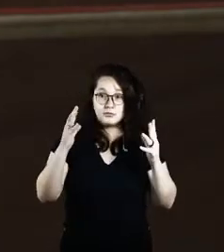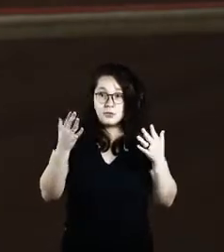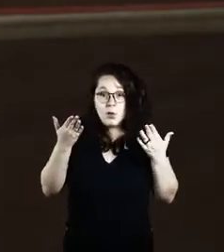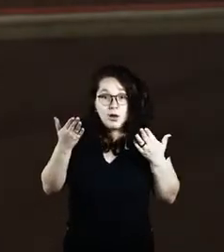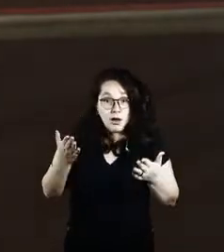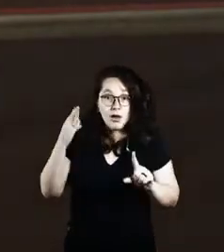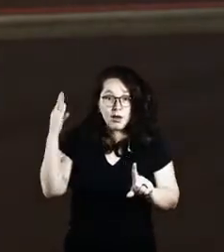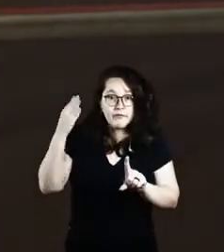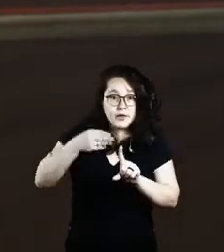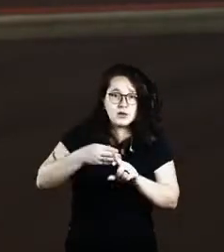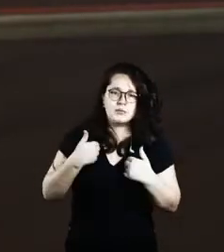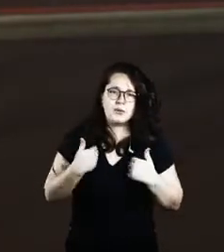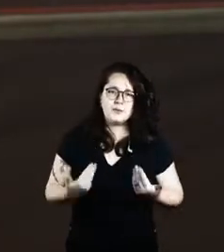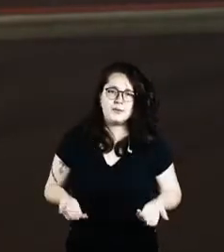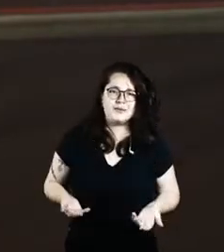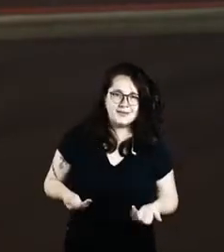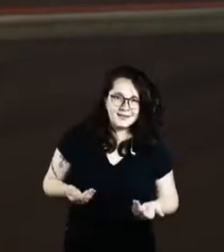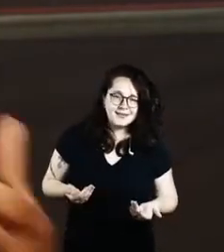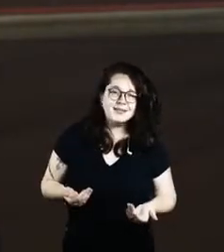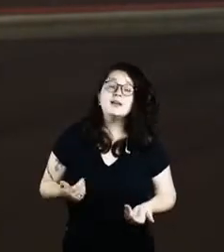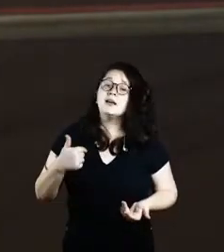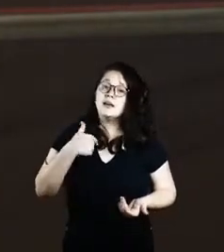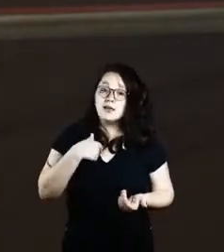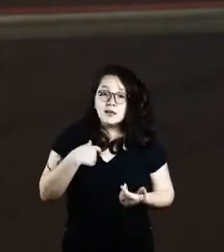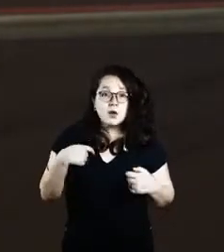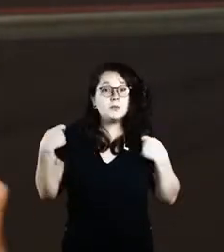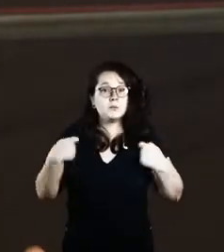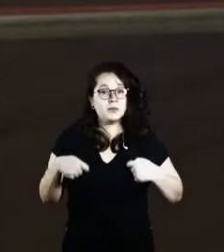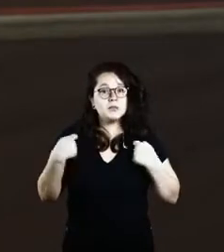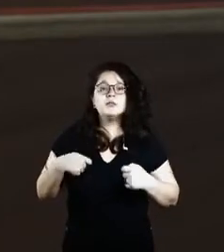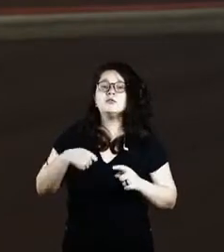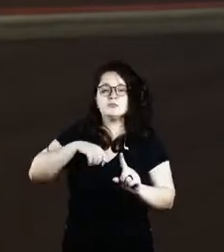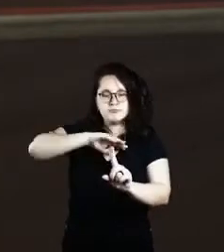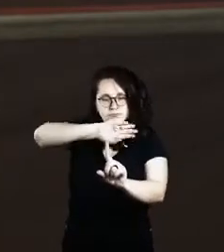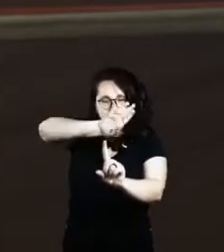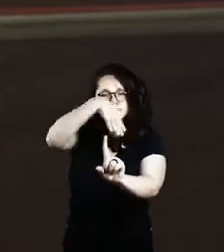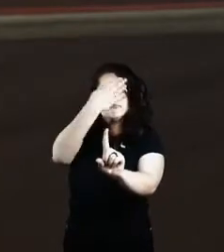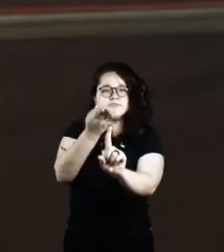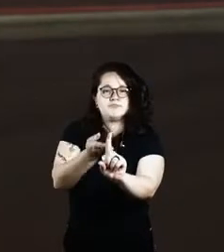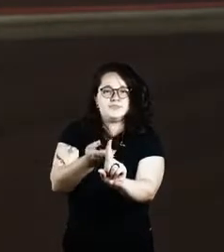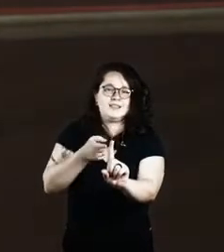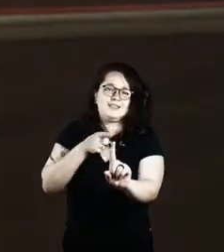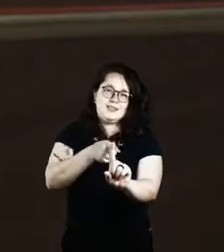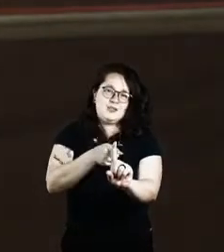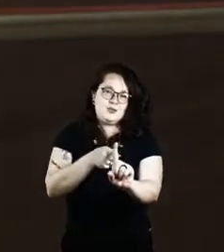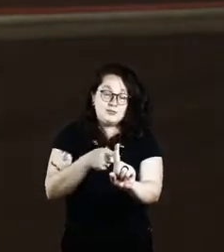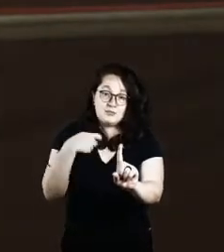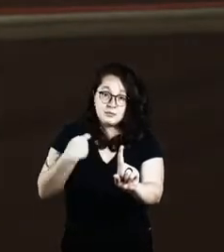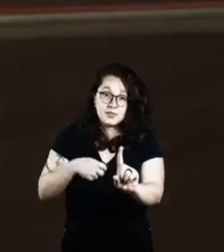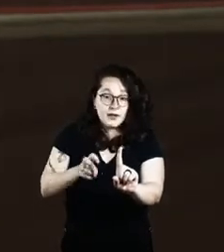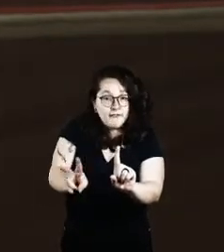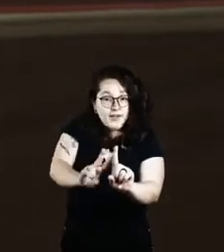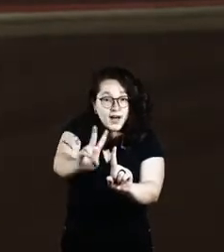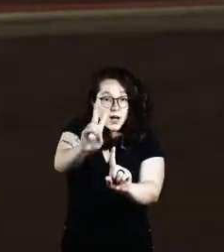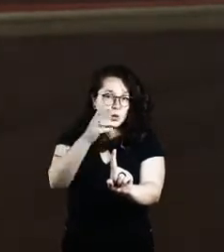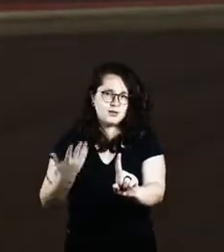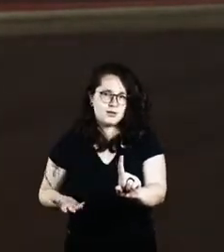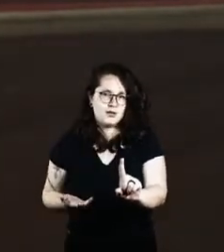mim. E eu me sinto na obrigação de referendar isso, não é... Tem que valorizar, saca? Eu acho que o